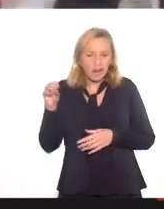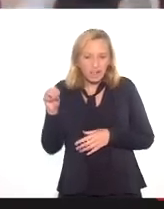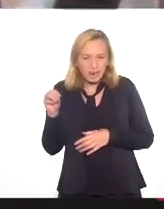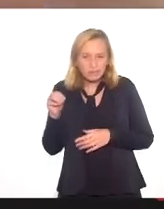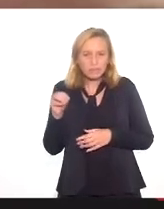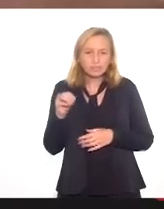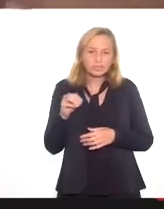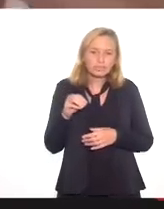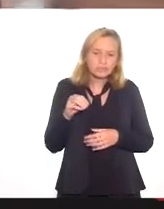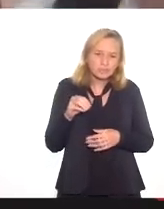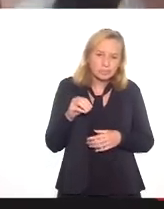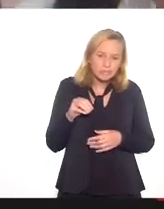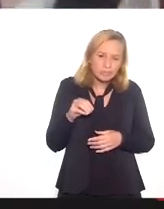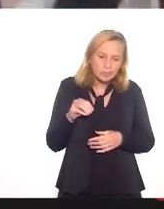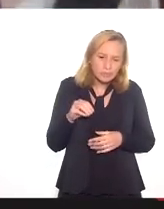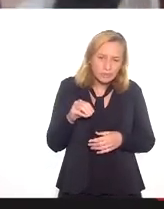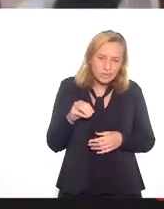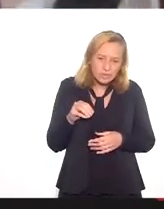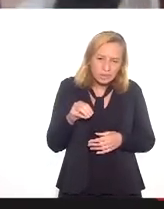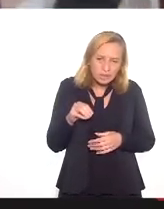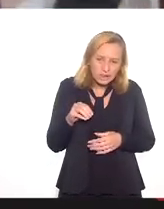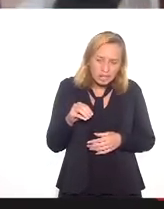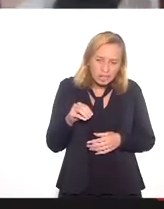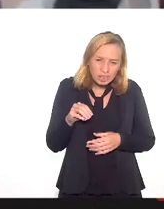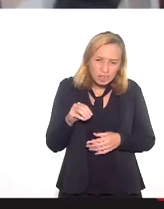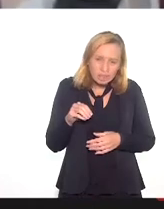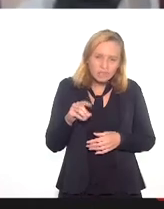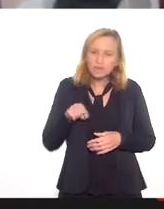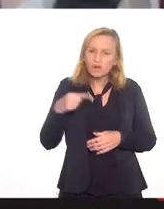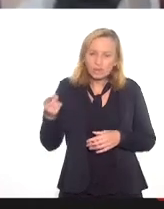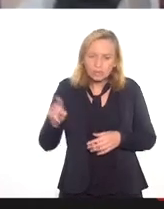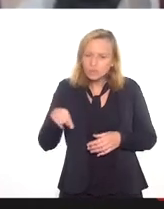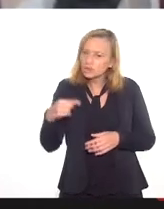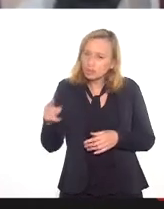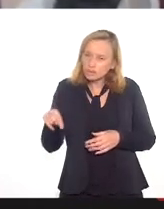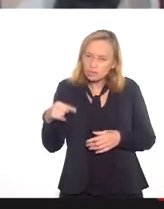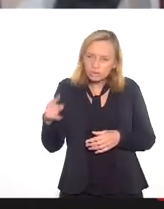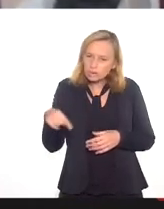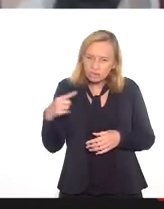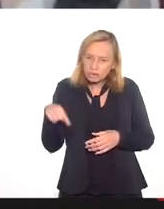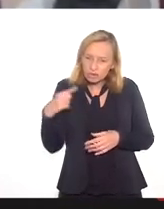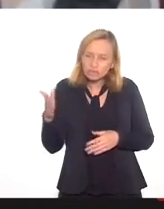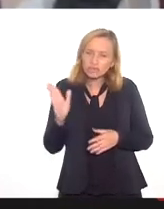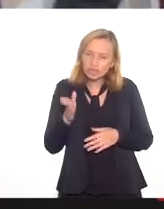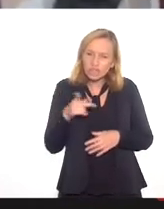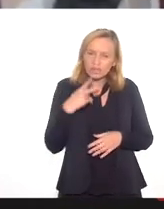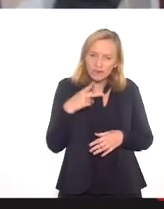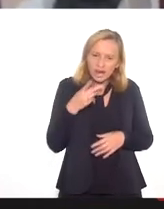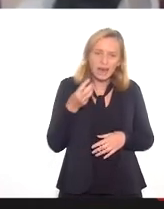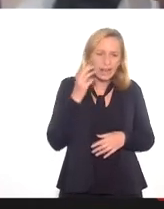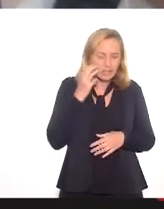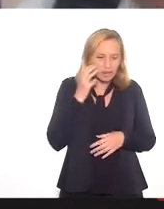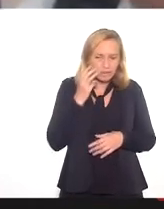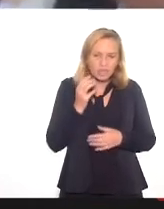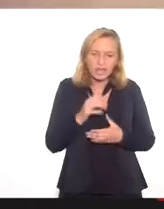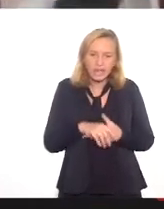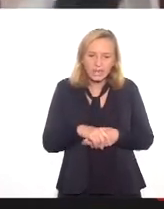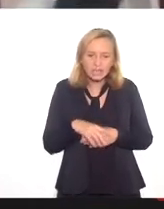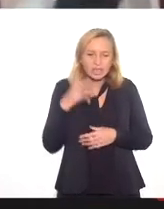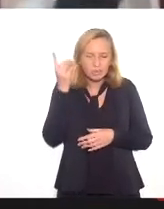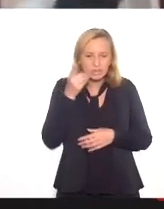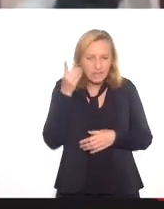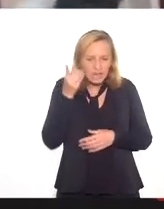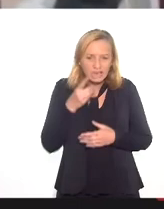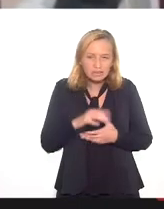de Malco Ferreira, porque ele, acho que não, o Valdeque Carneiro, deputado, o Valdeque